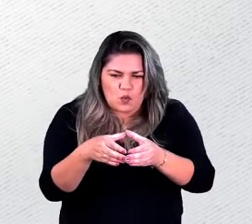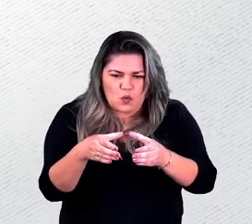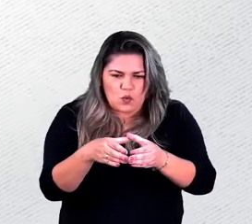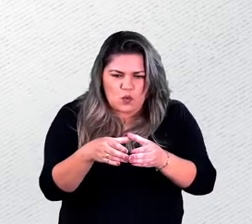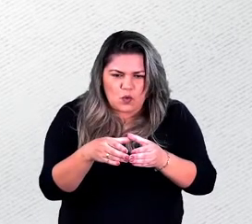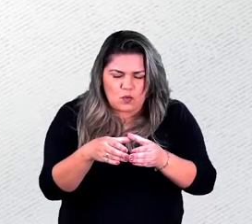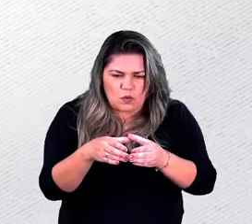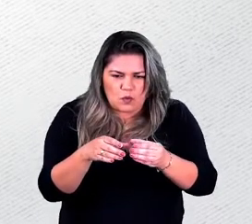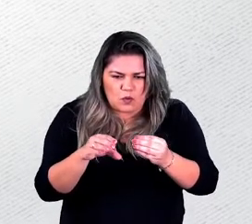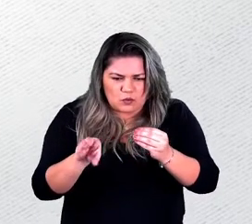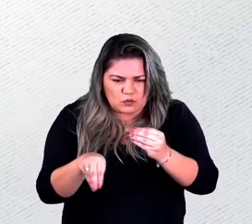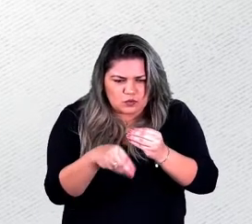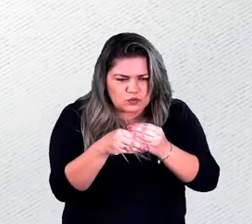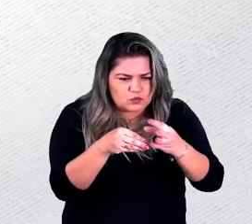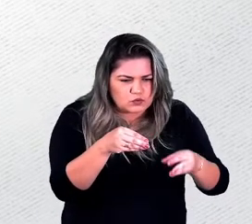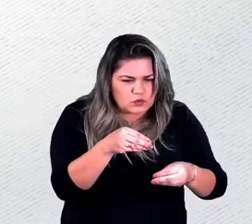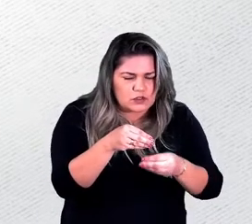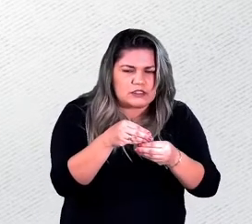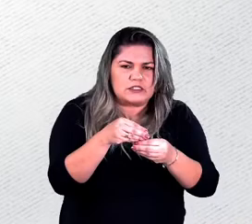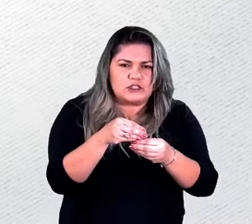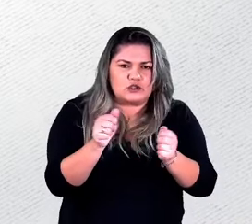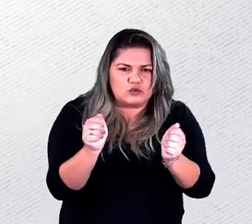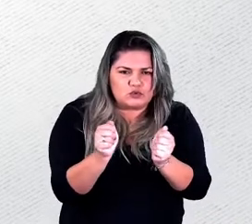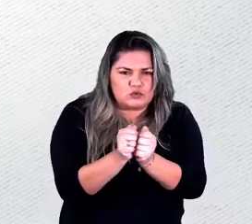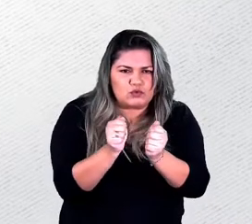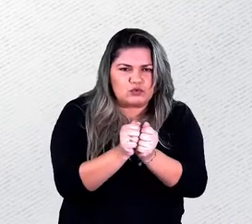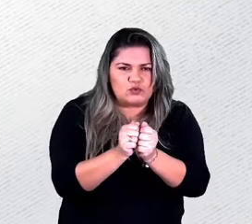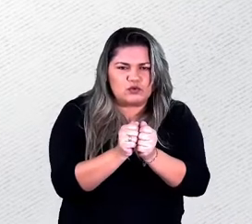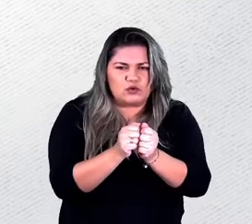traz diversas instituições hoje